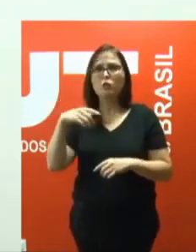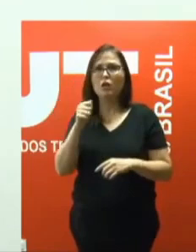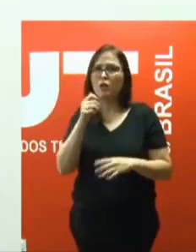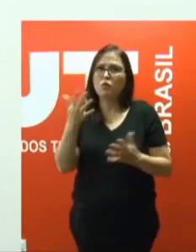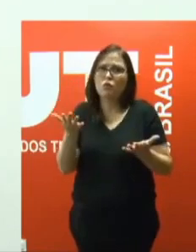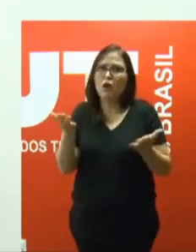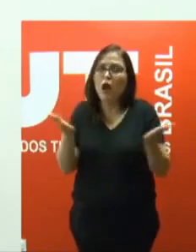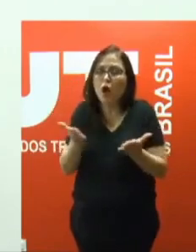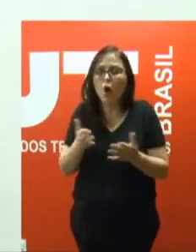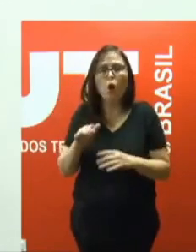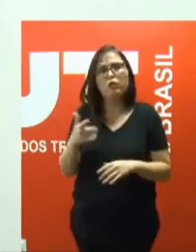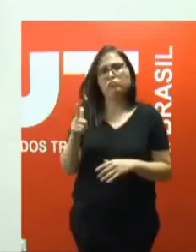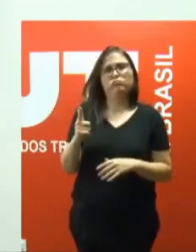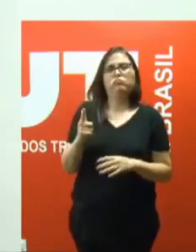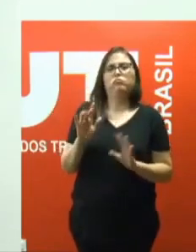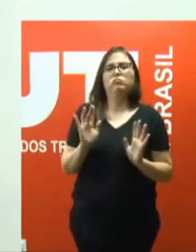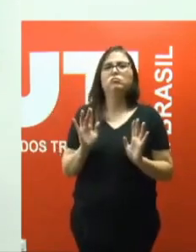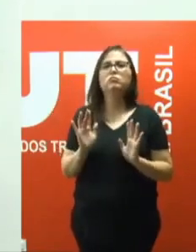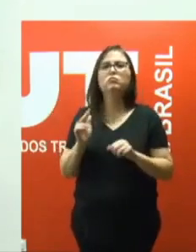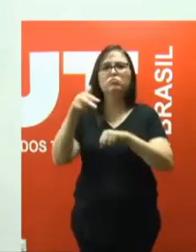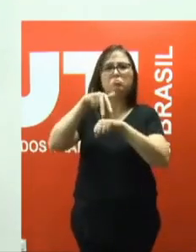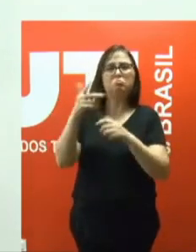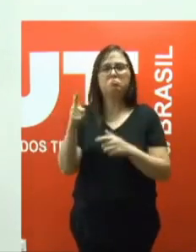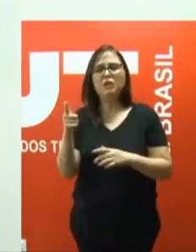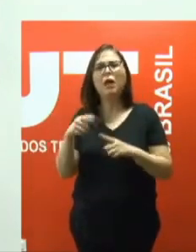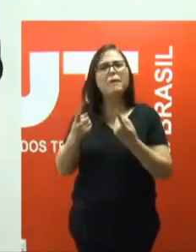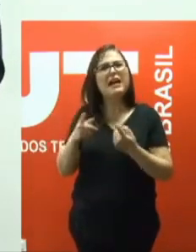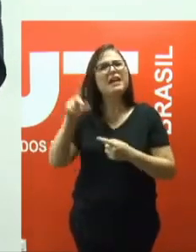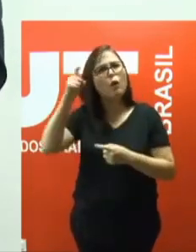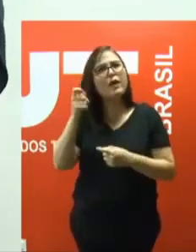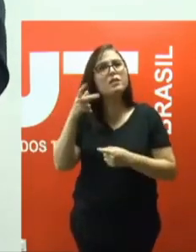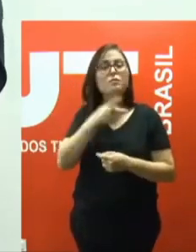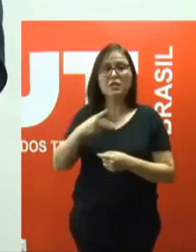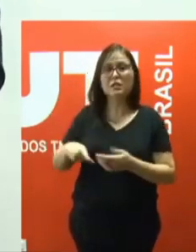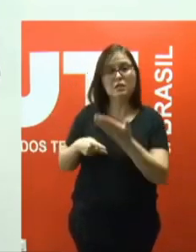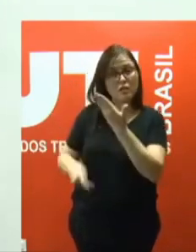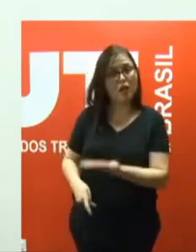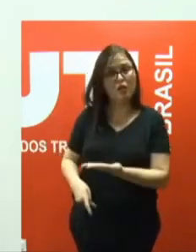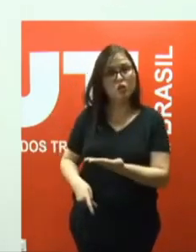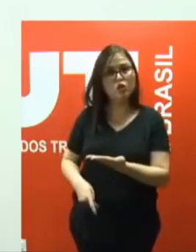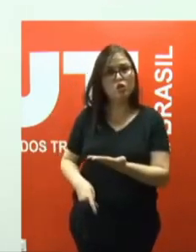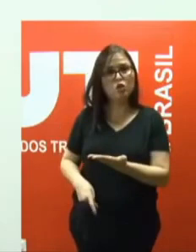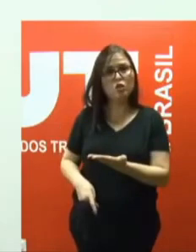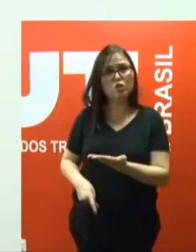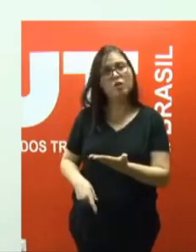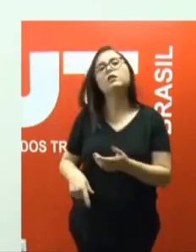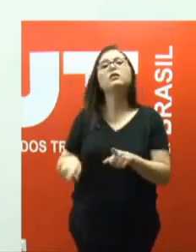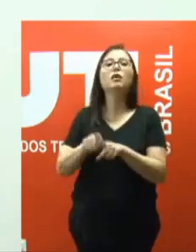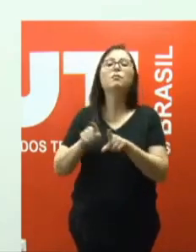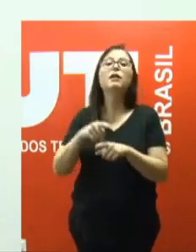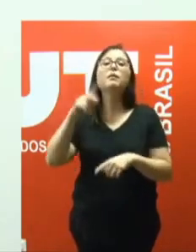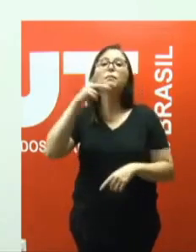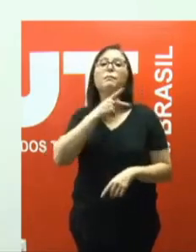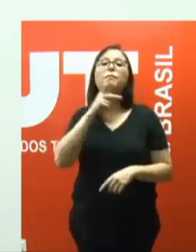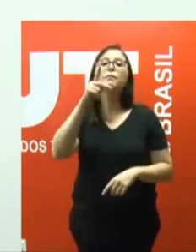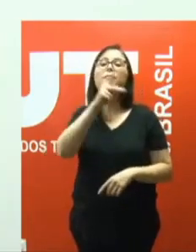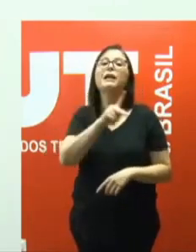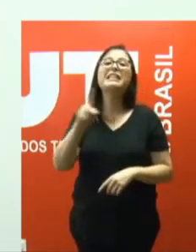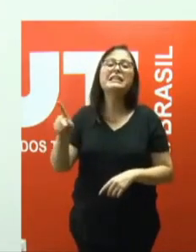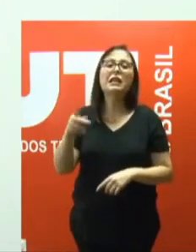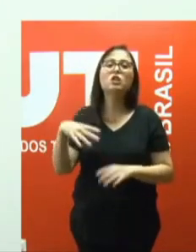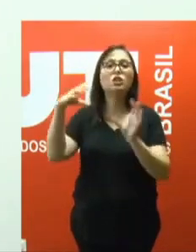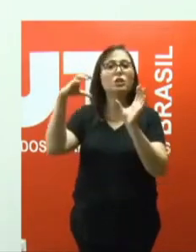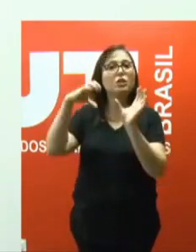imunidade. Mas veja, nem o Ulisses Guimarães, quando era presidente da Constituinte e presidente da Câmara, que era presidente